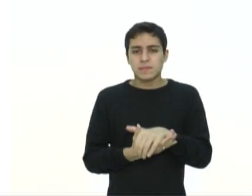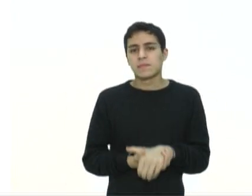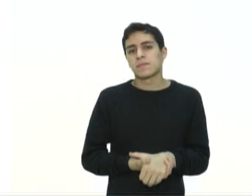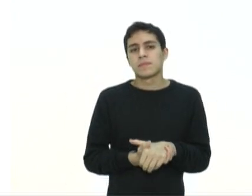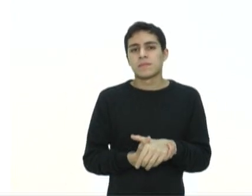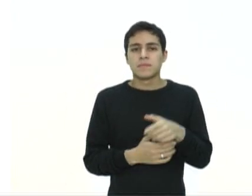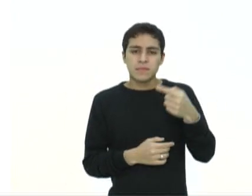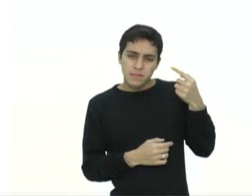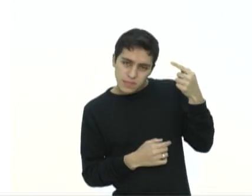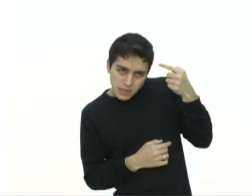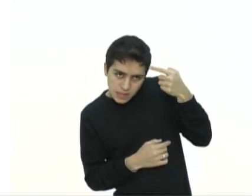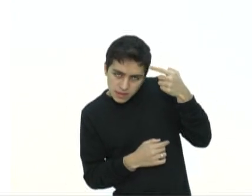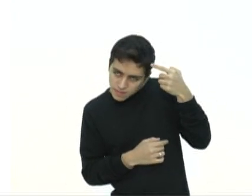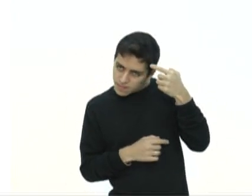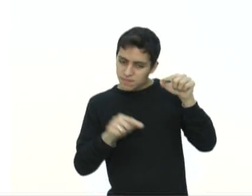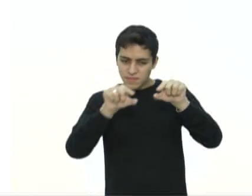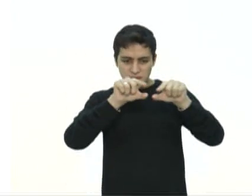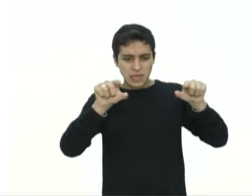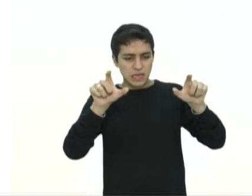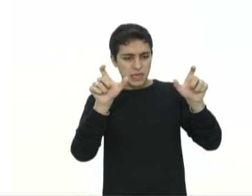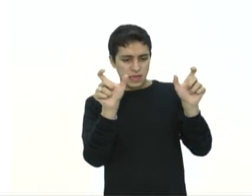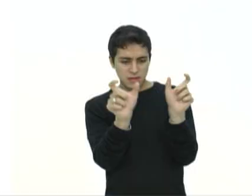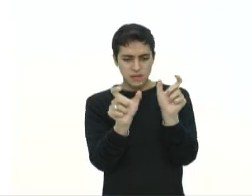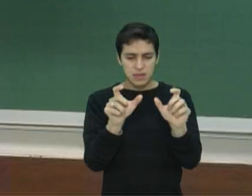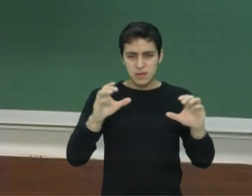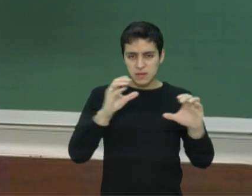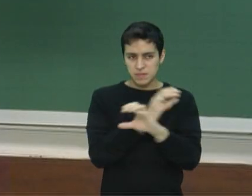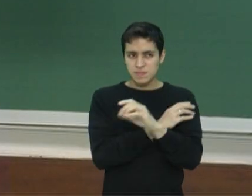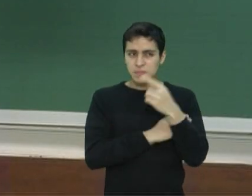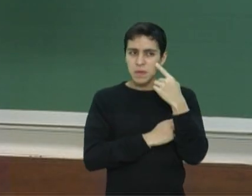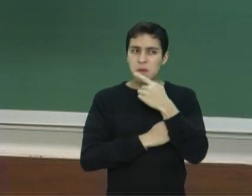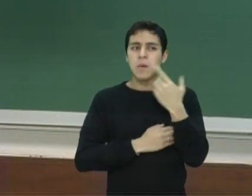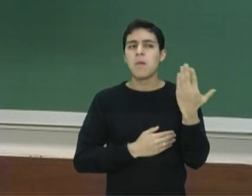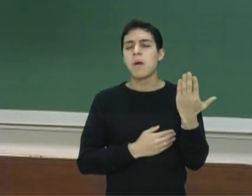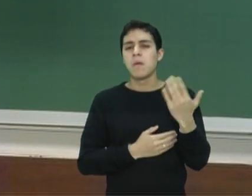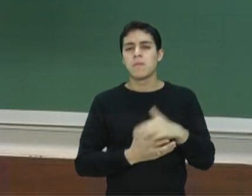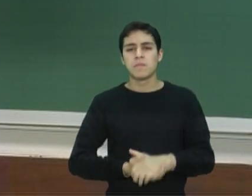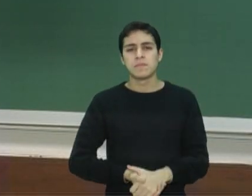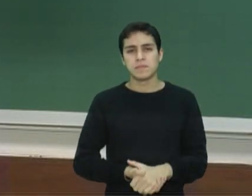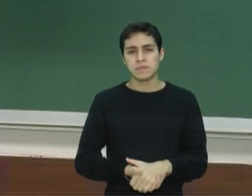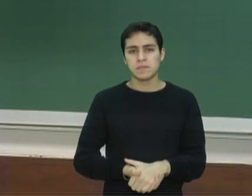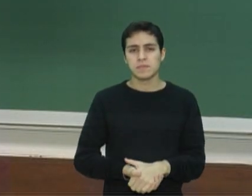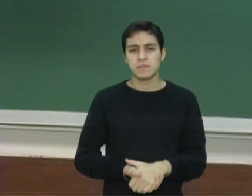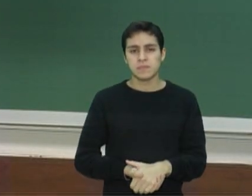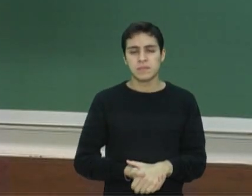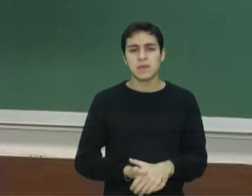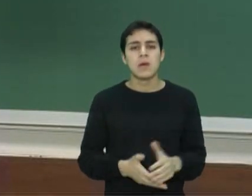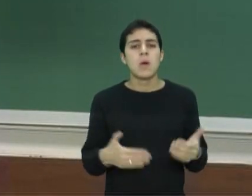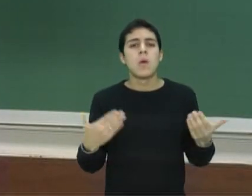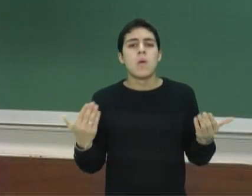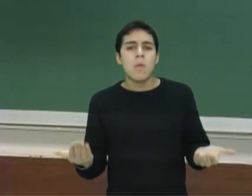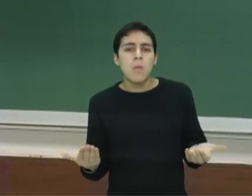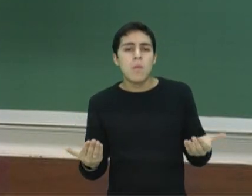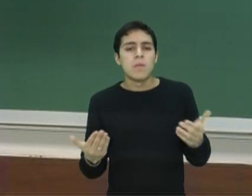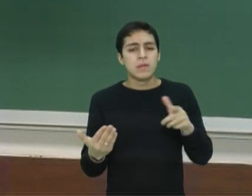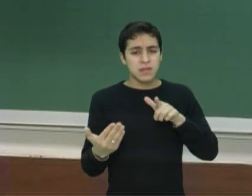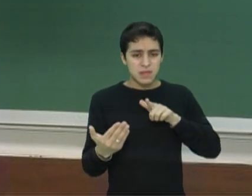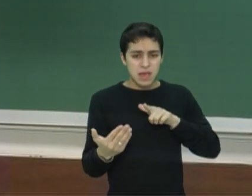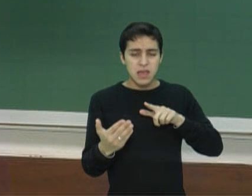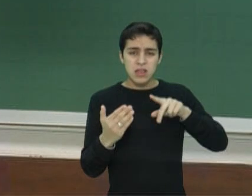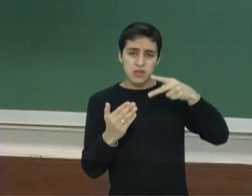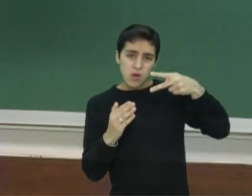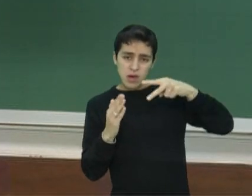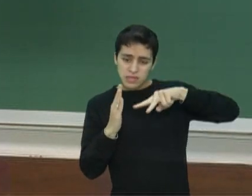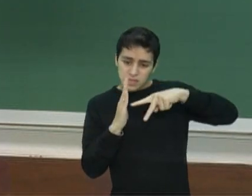para rellenar nuestras oraciones? Cara, frente ou mano? Qual delas que tem dois